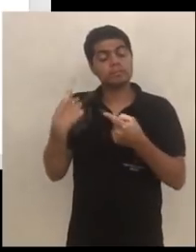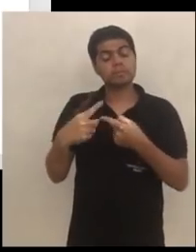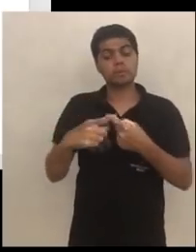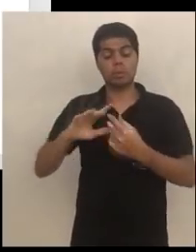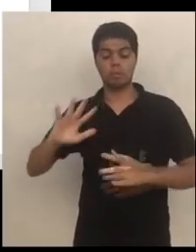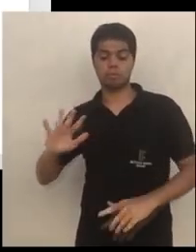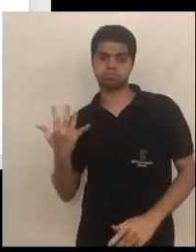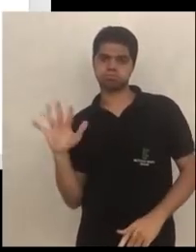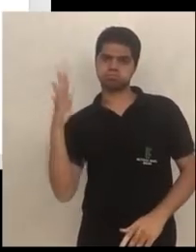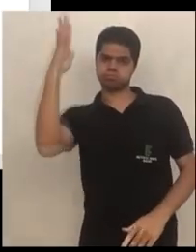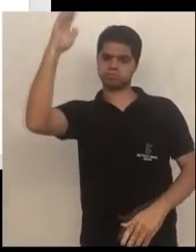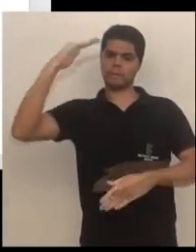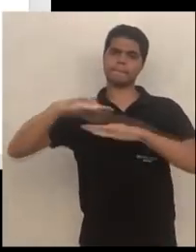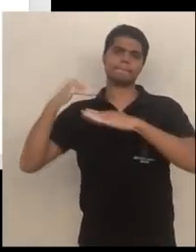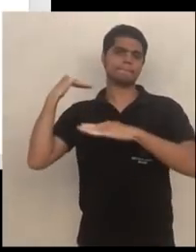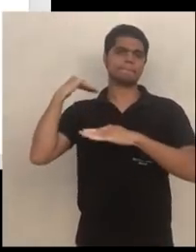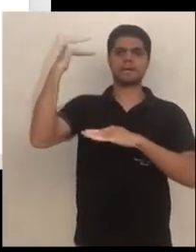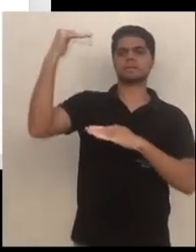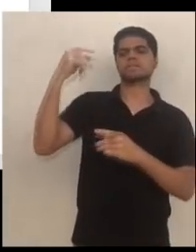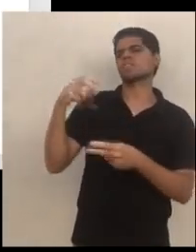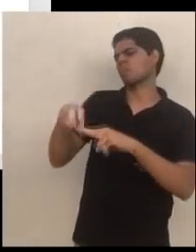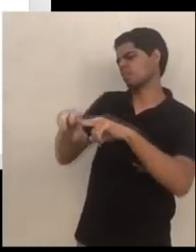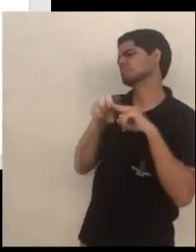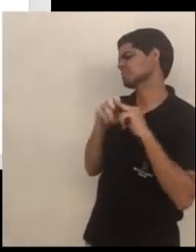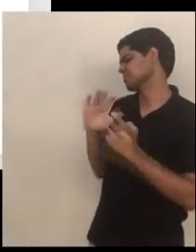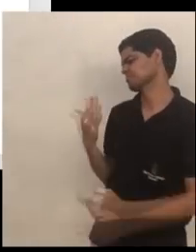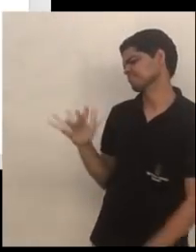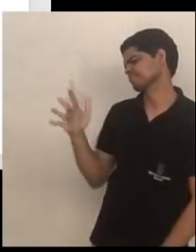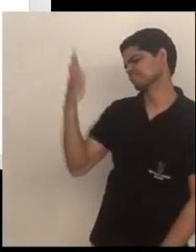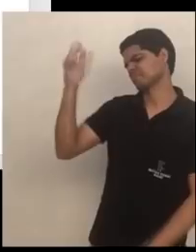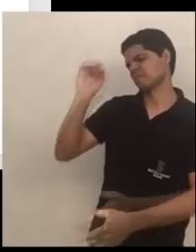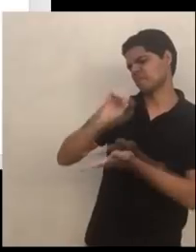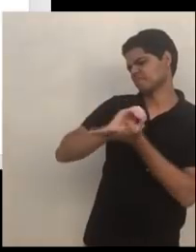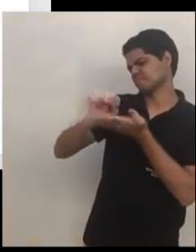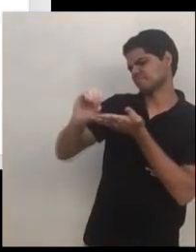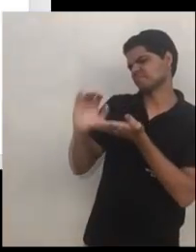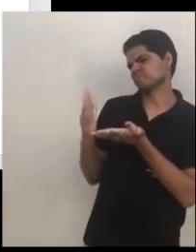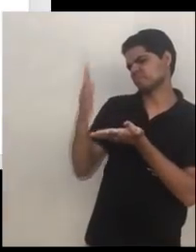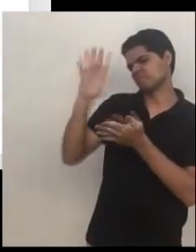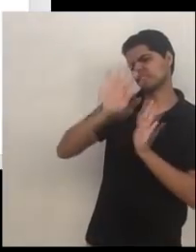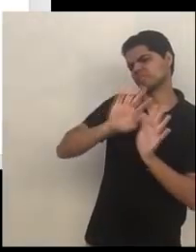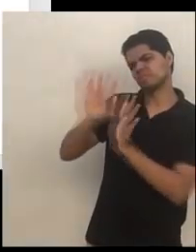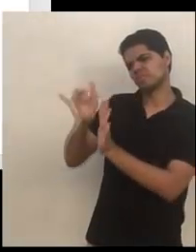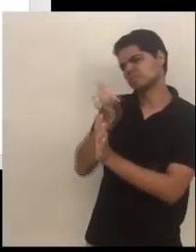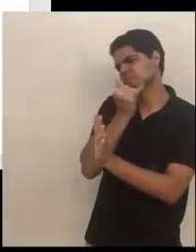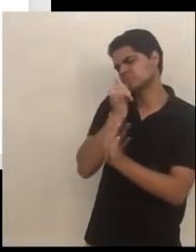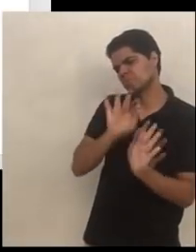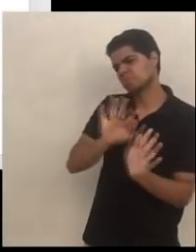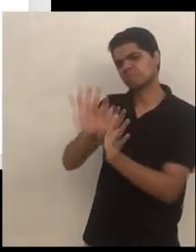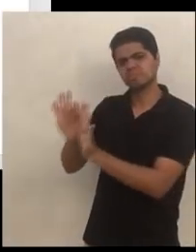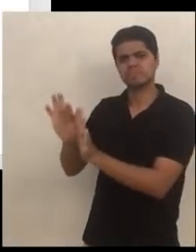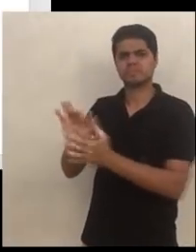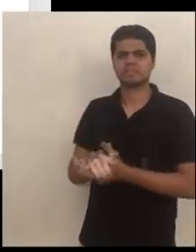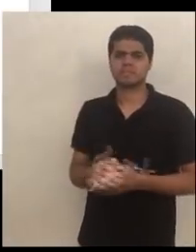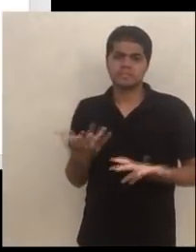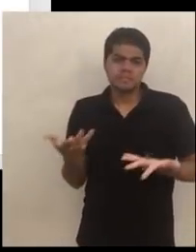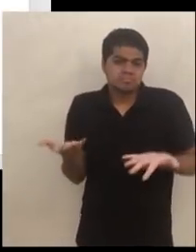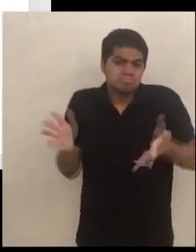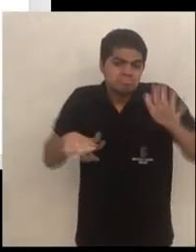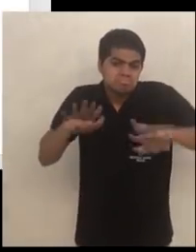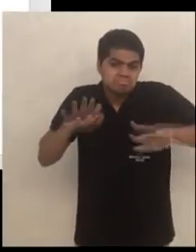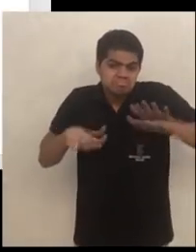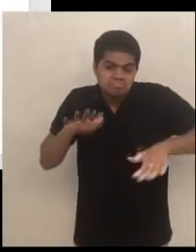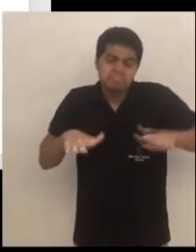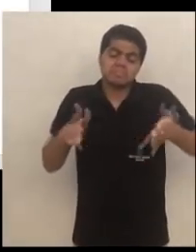um dos motivos pelos quais as pessoas não consomem alimentos orgânicos. É uma questão aí de a gente